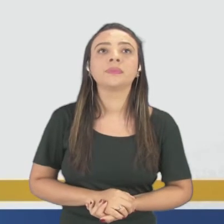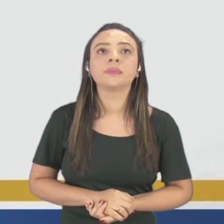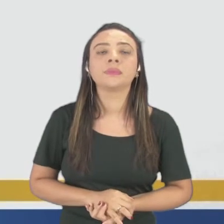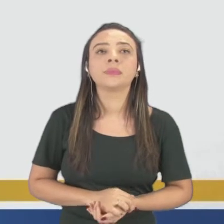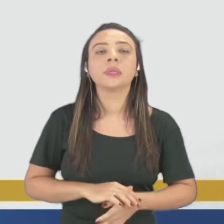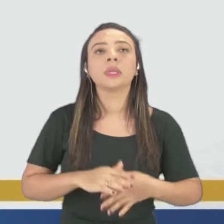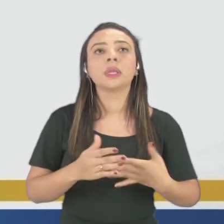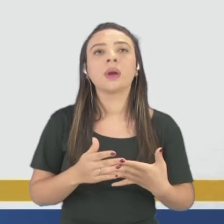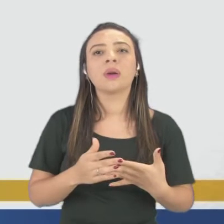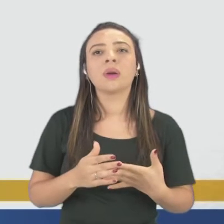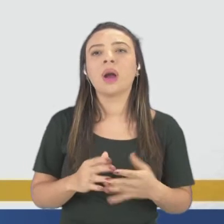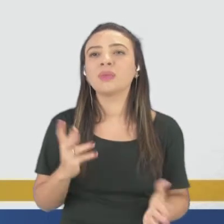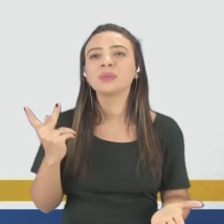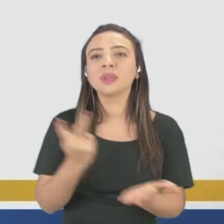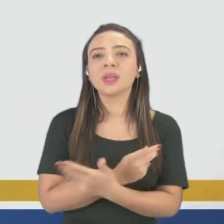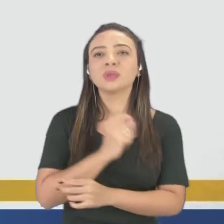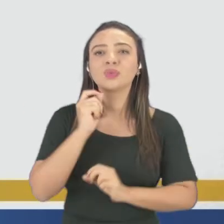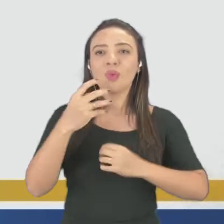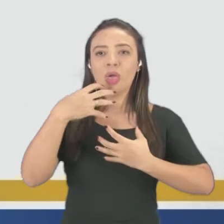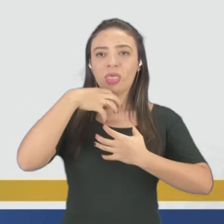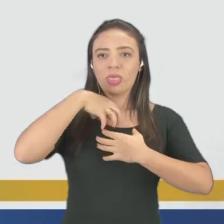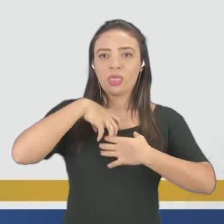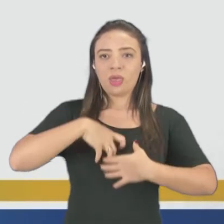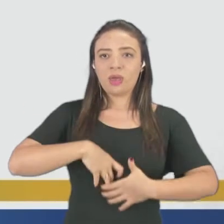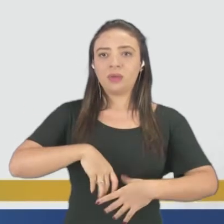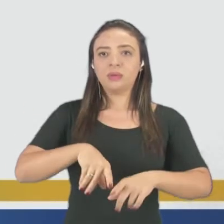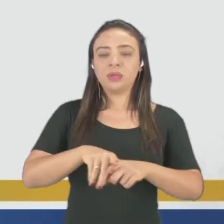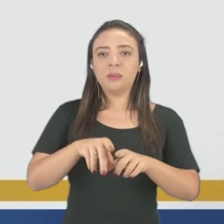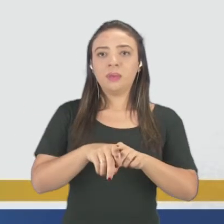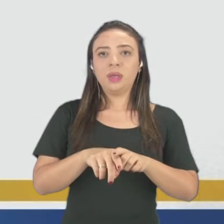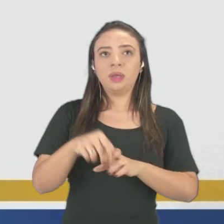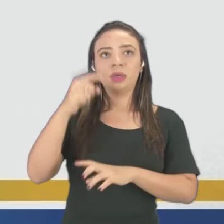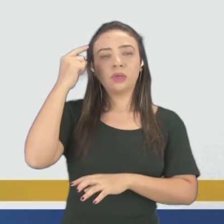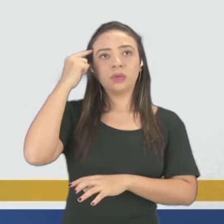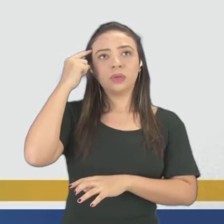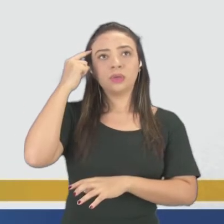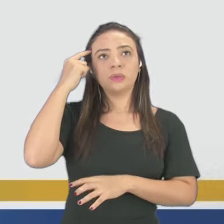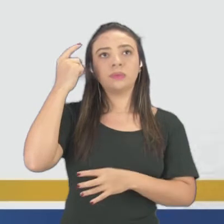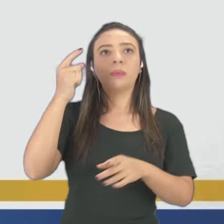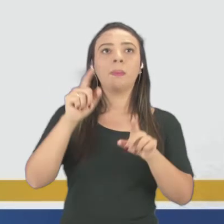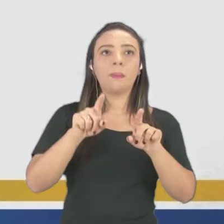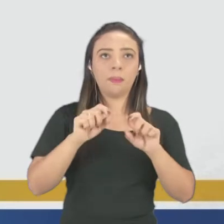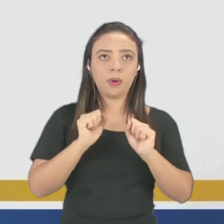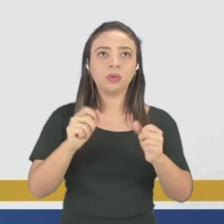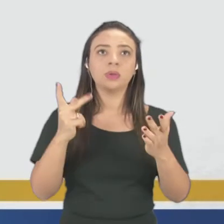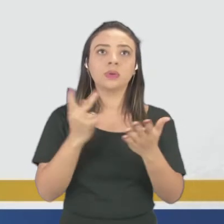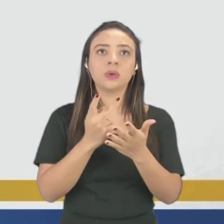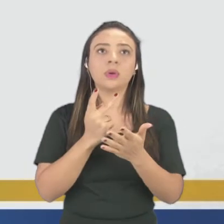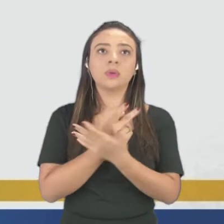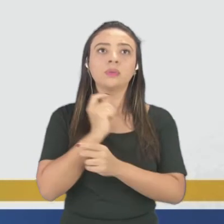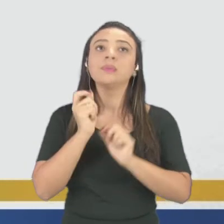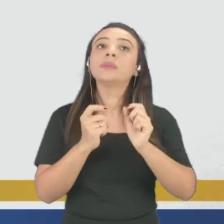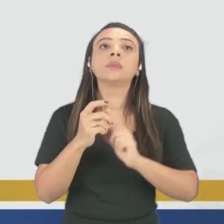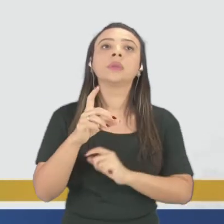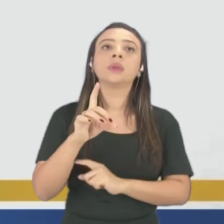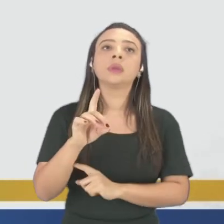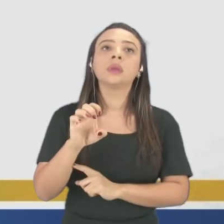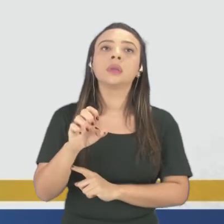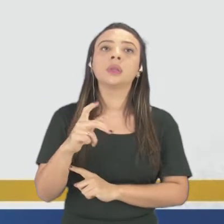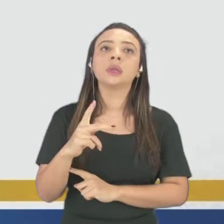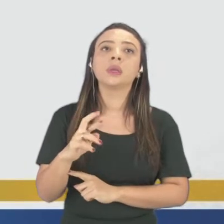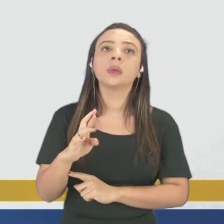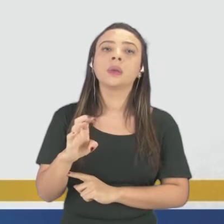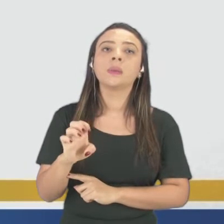Beleza quanto ao efeito né no sistema nervoso pode ser classificado como os depressoras né que causam depressões